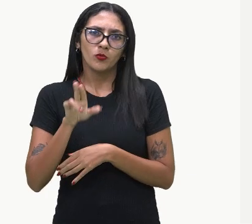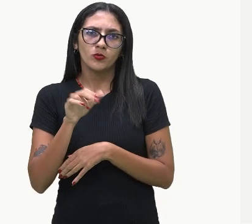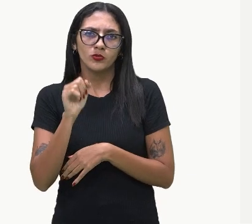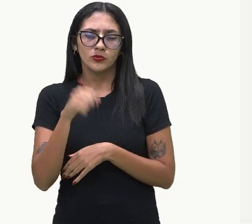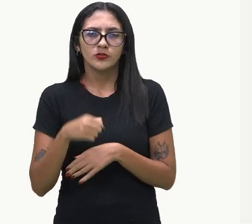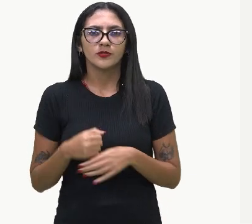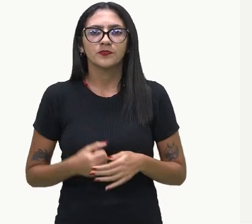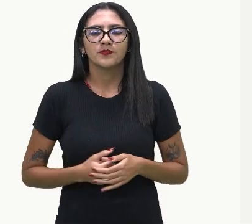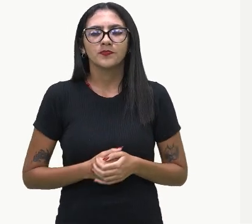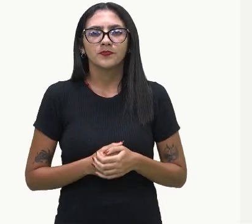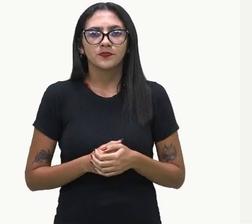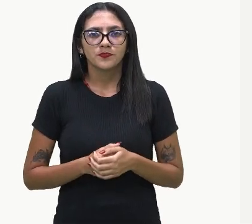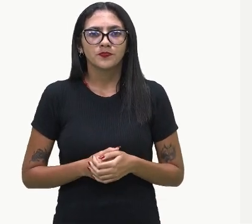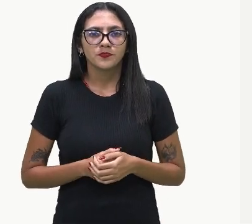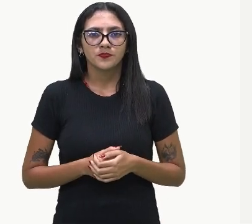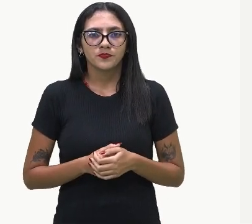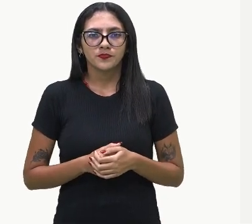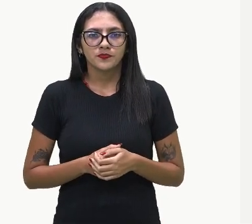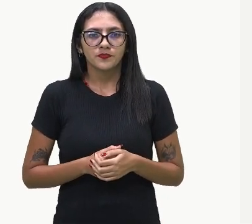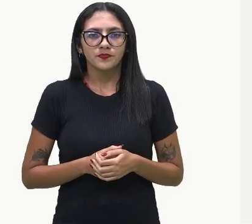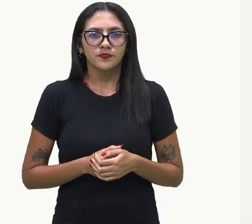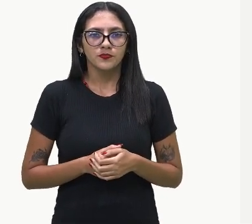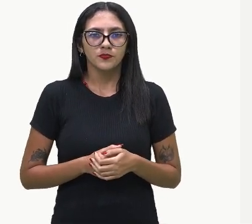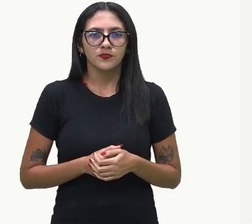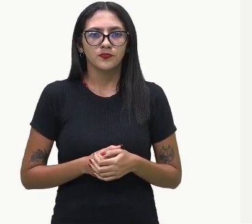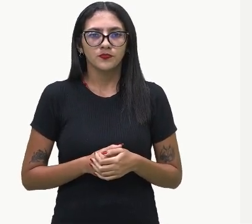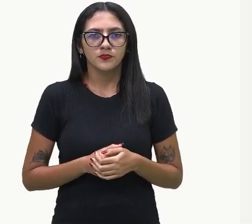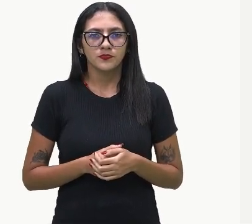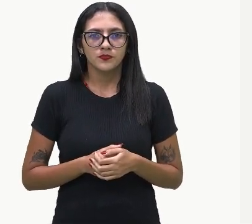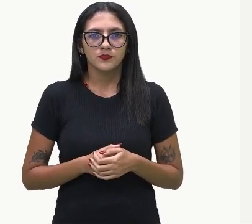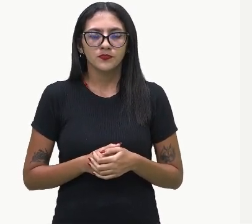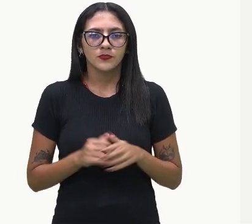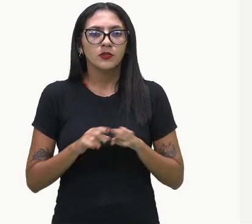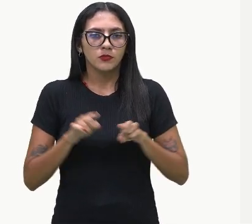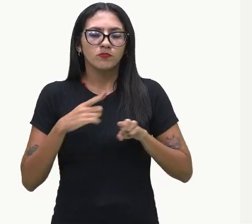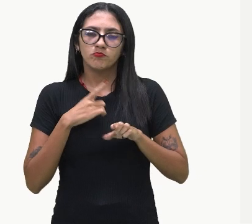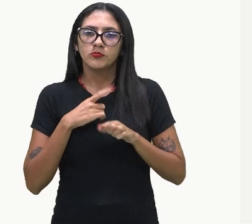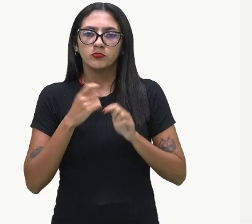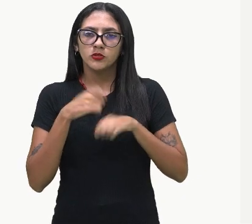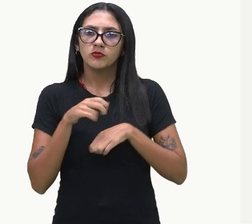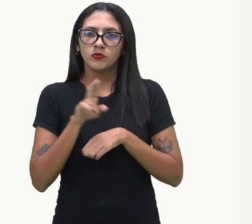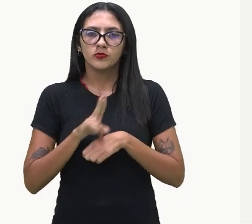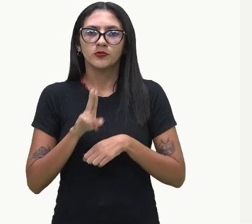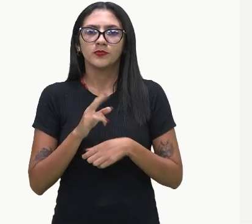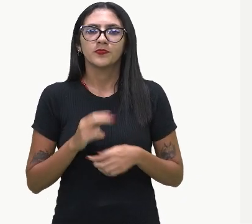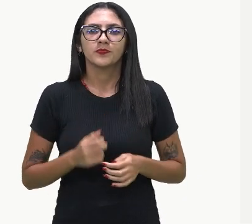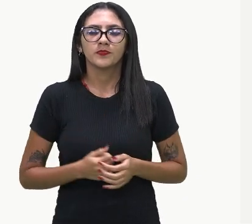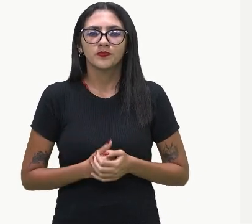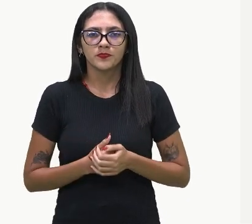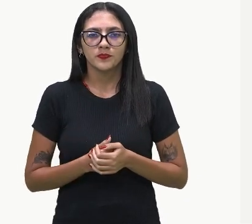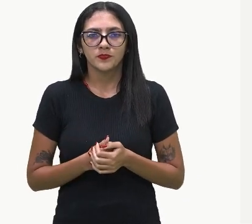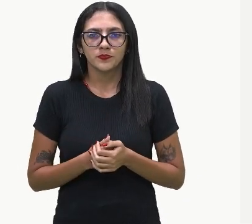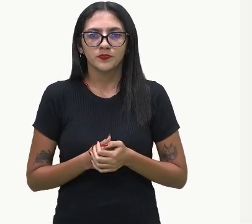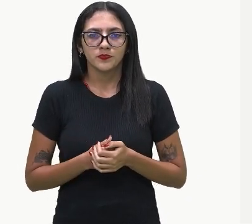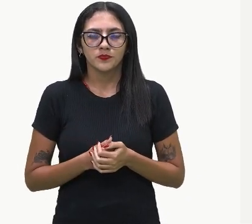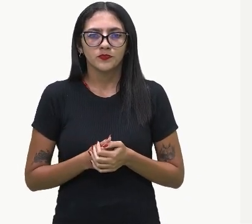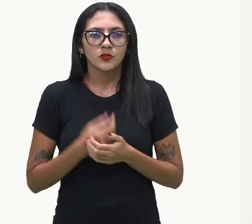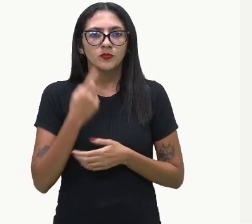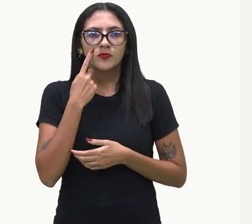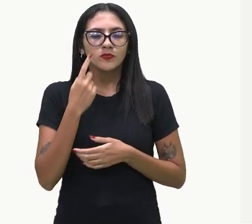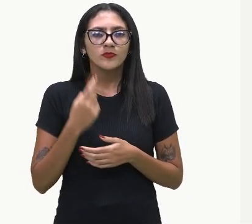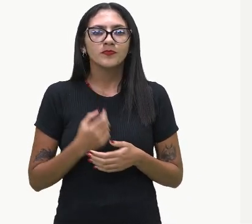segmentos proporcionais. Tá bom? Mas a gente vai utilizar assim, tá? Nós vamos aqui utilizar, ó,